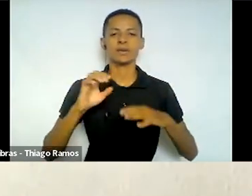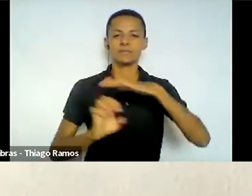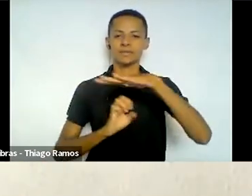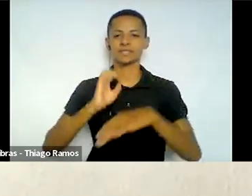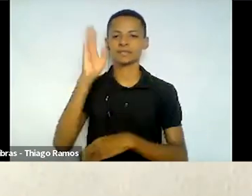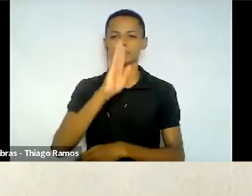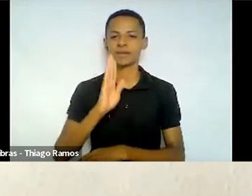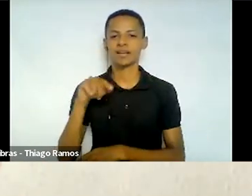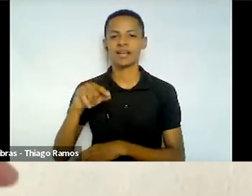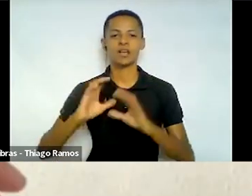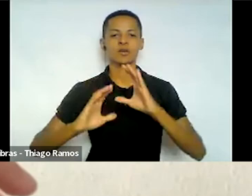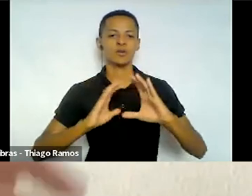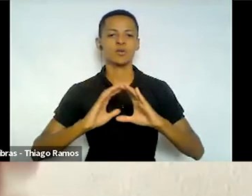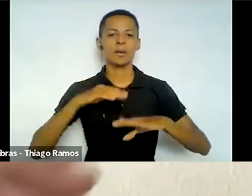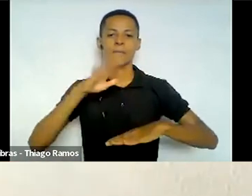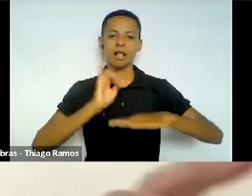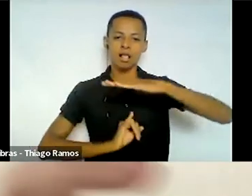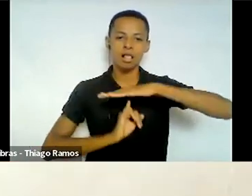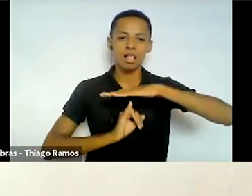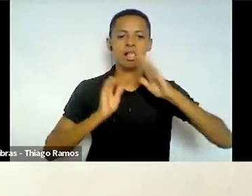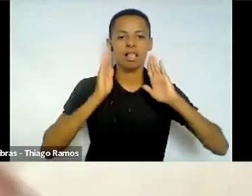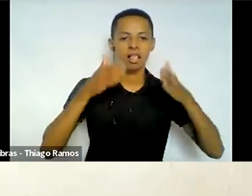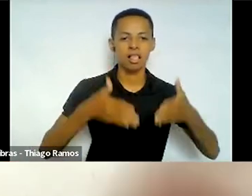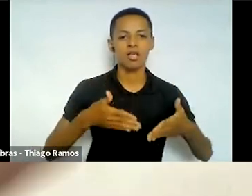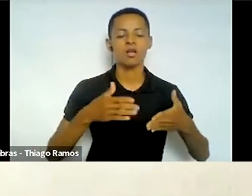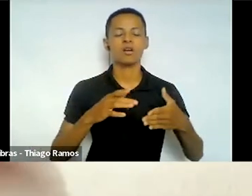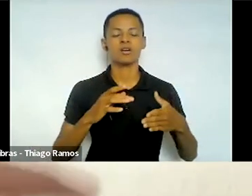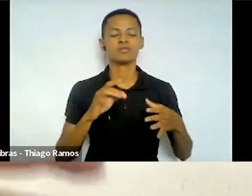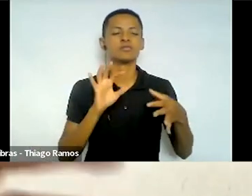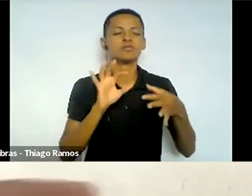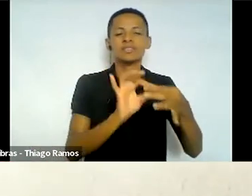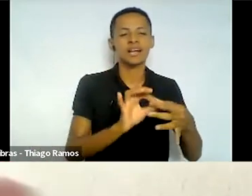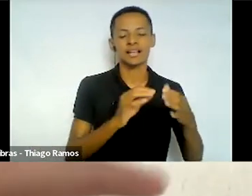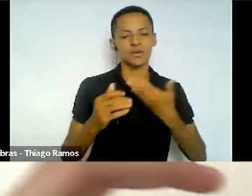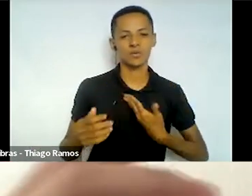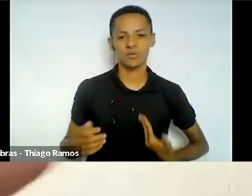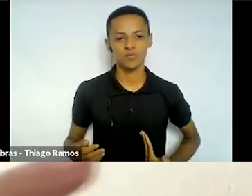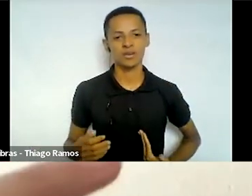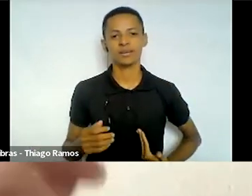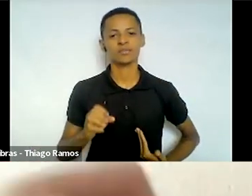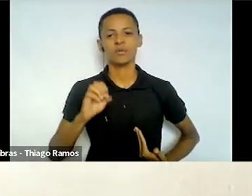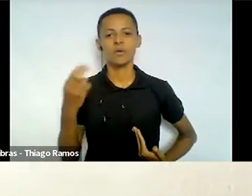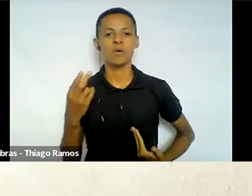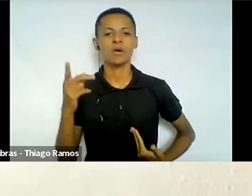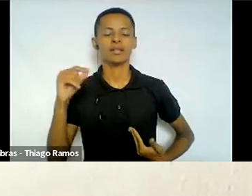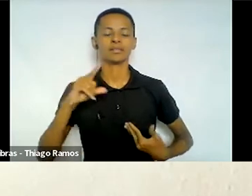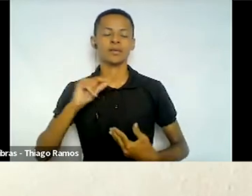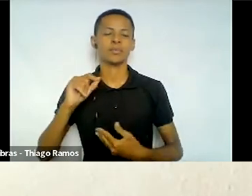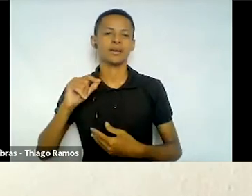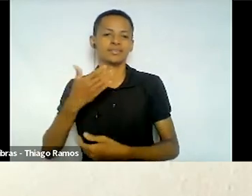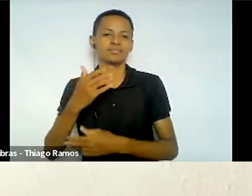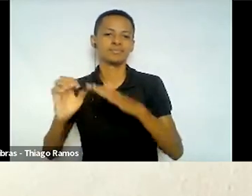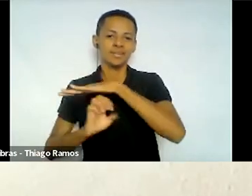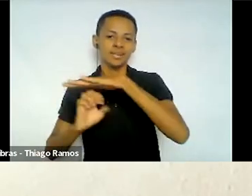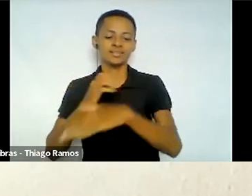mais institucional, mais ligada aos governos do que uma empresa de comunicação pública servindo à população.